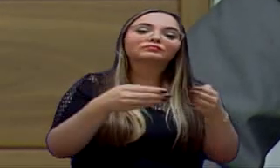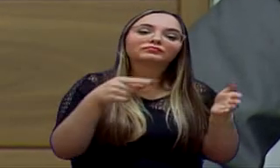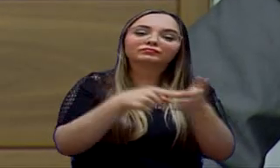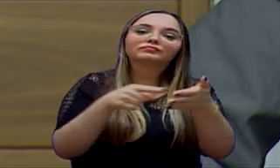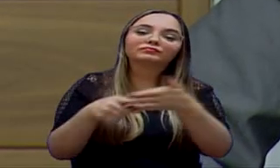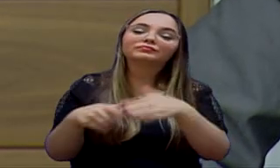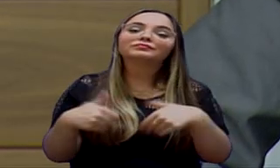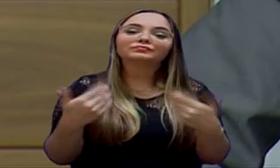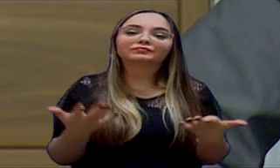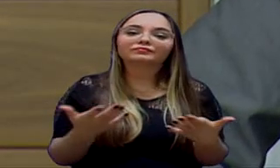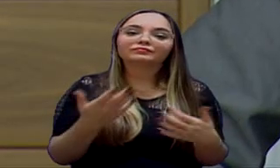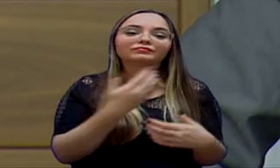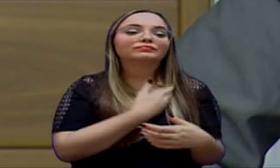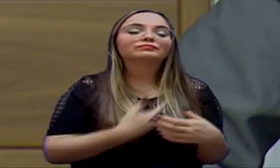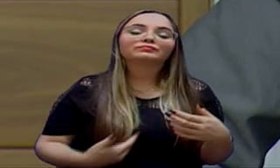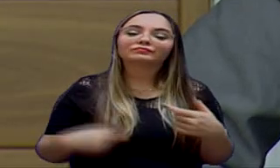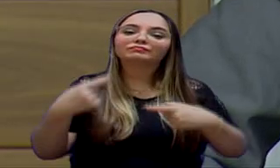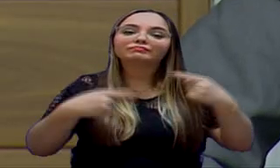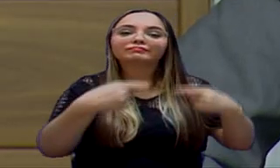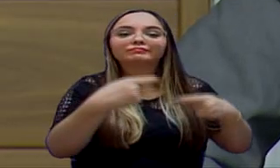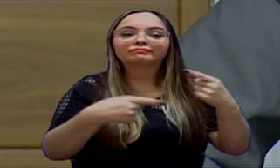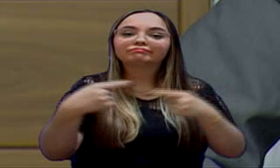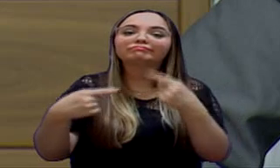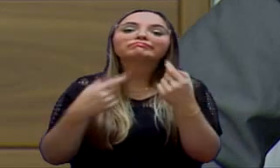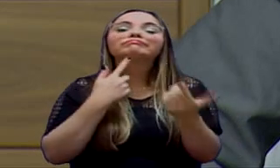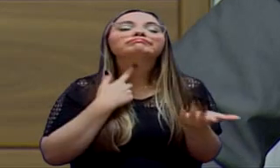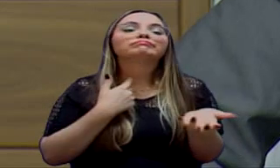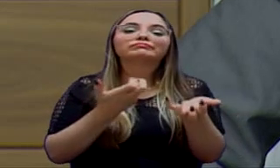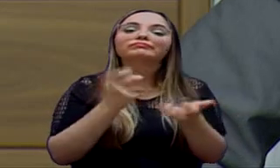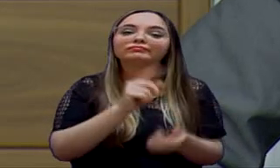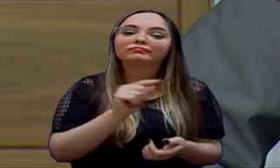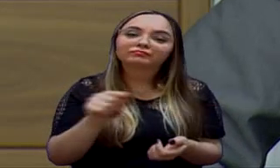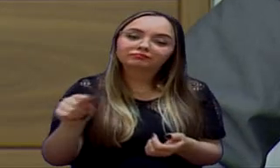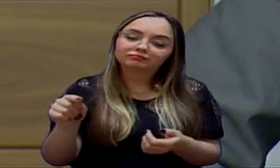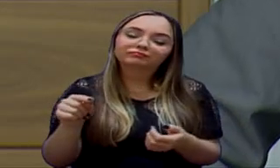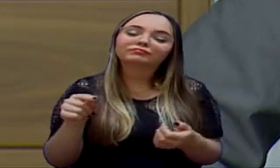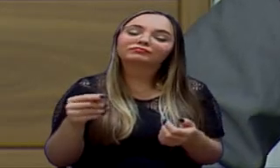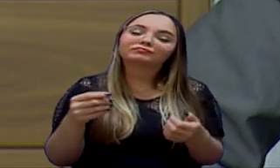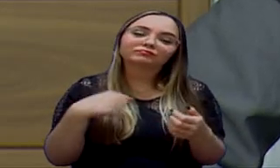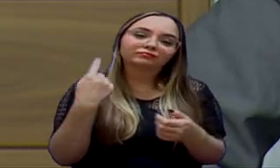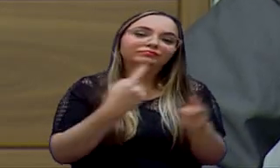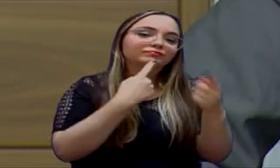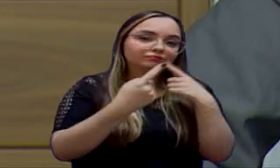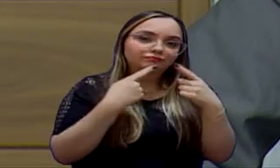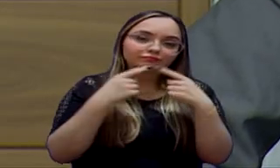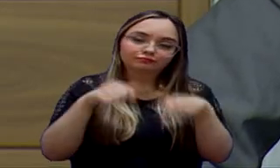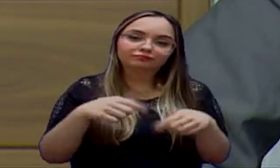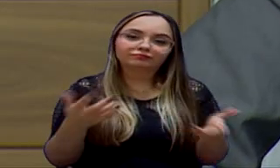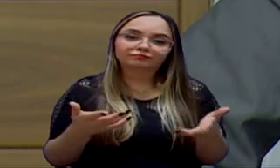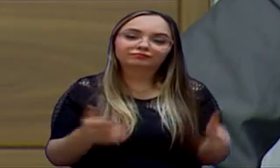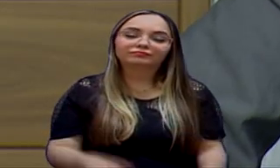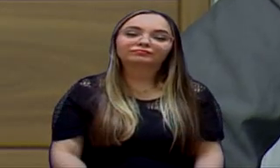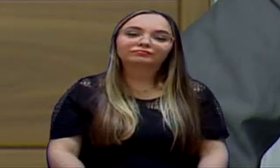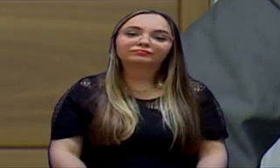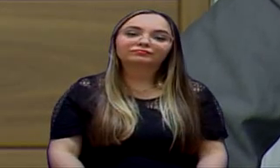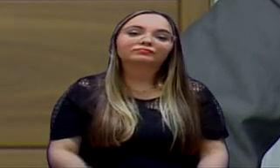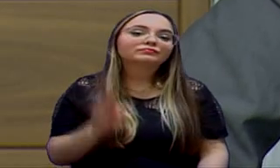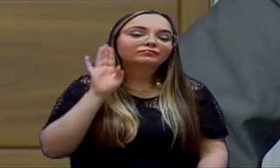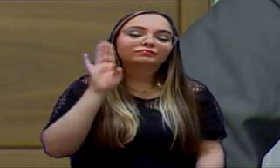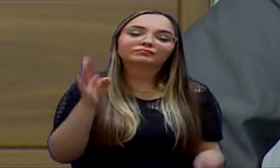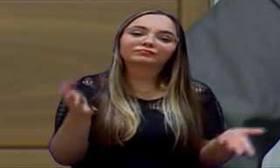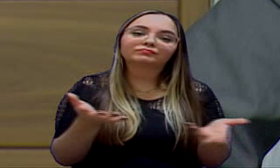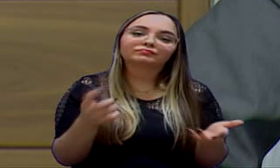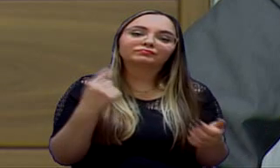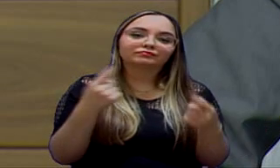de governo né para ser implantadas dentro do orçamento do ano nesse no nosso caso que estamos